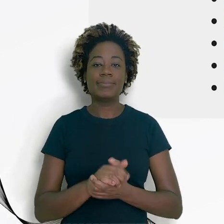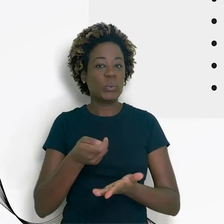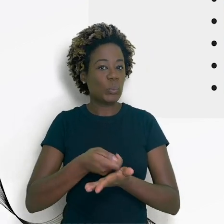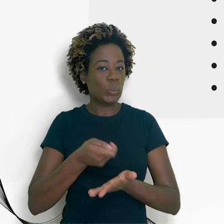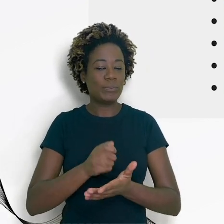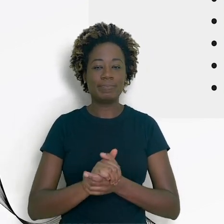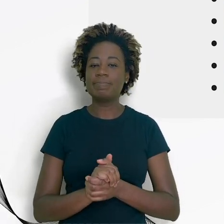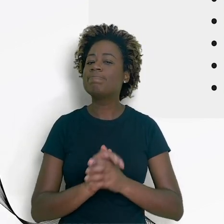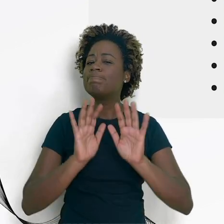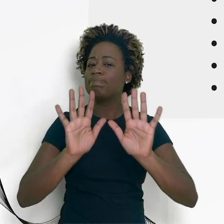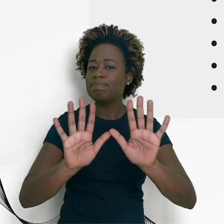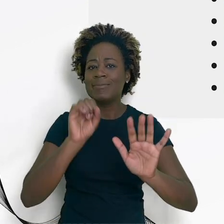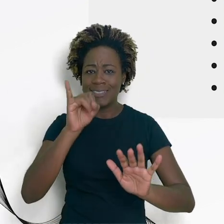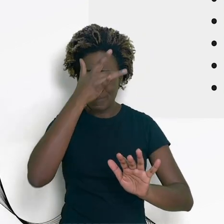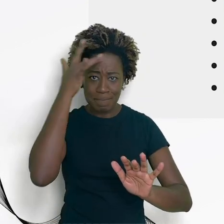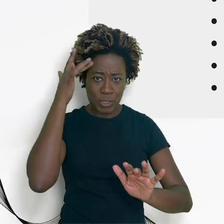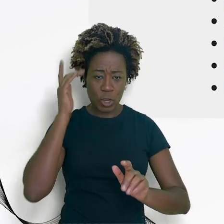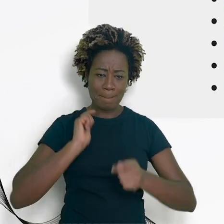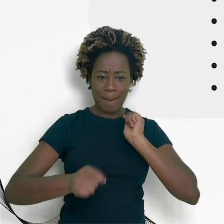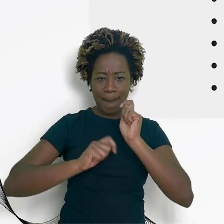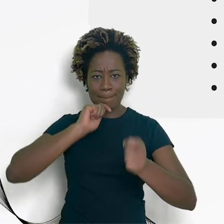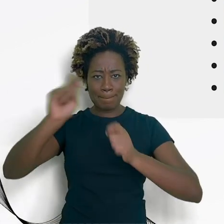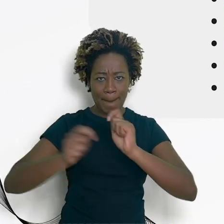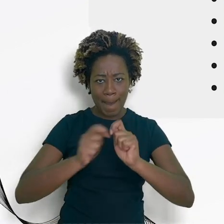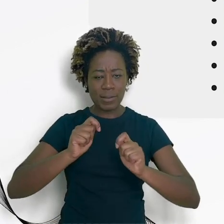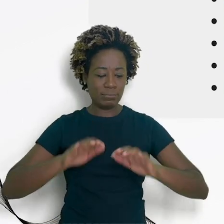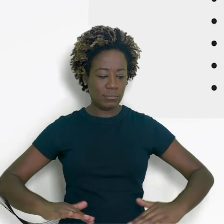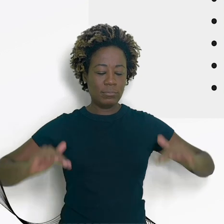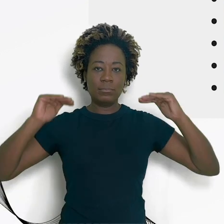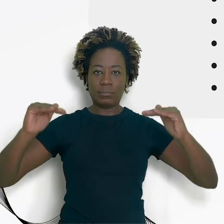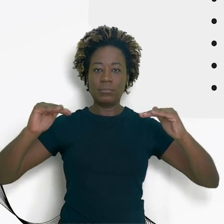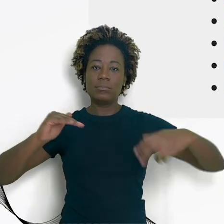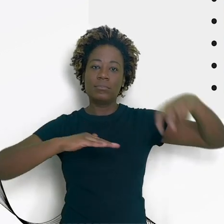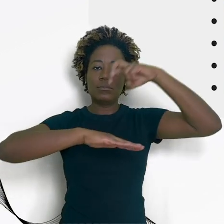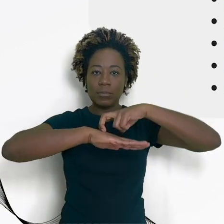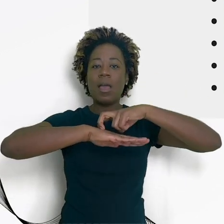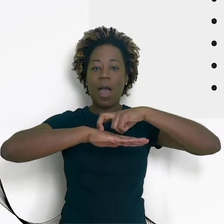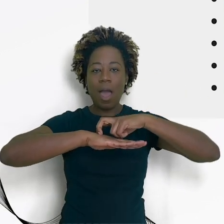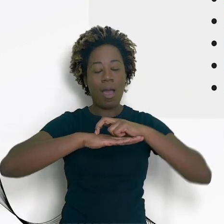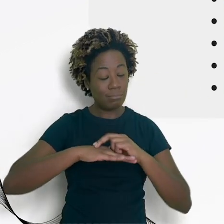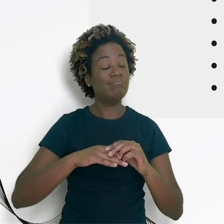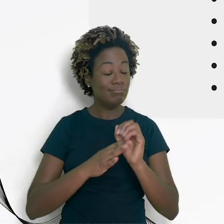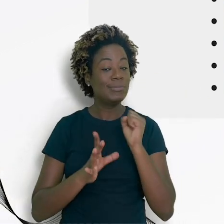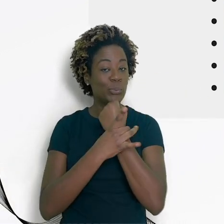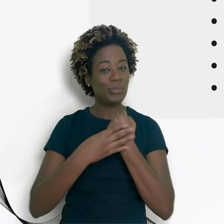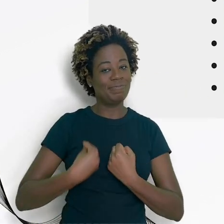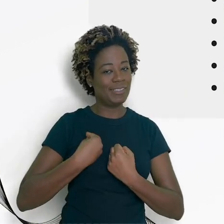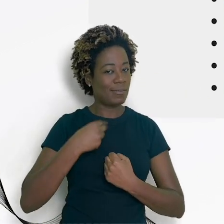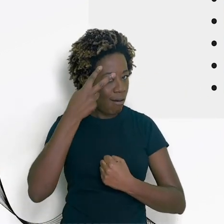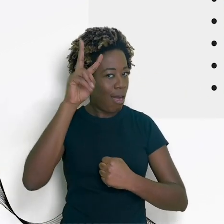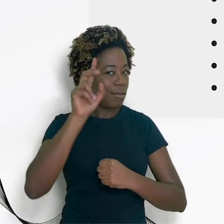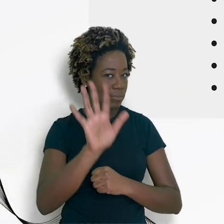vida. Inclusive, se um baterista estiver num praticável com 1,20 m de altura, ele precisa ter seguro de vida também. Lembre-se